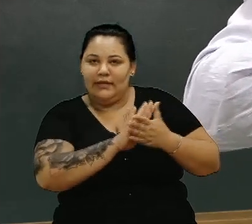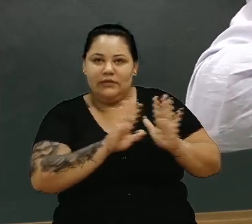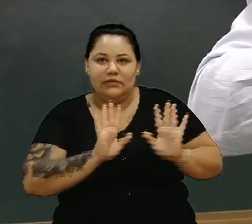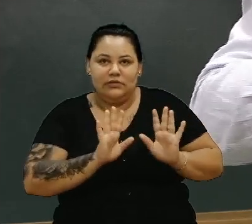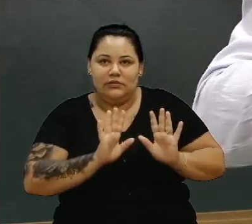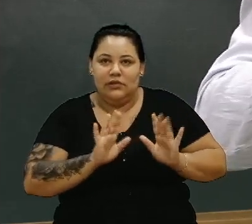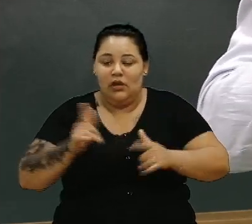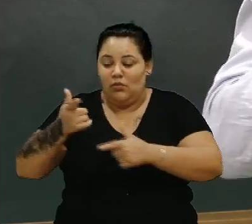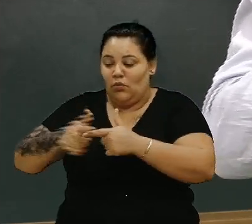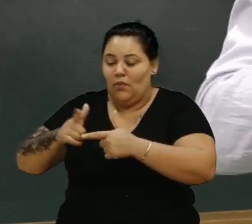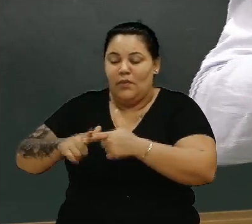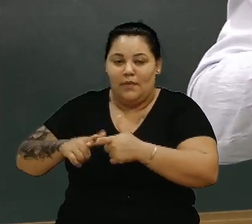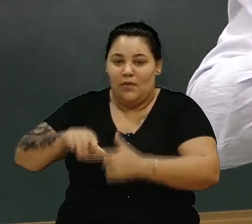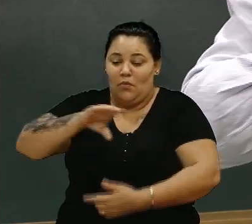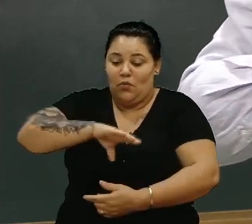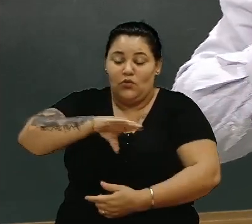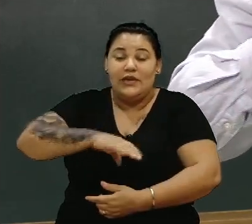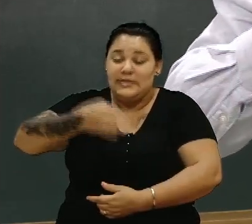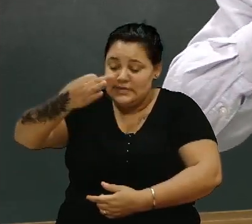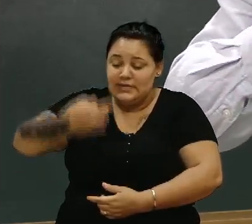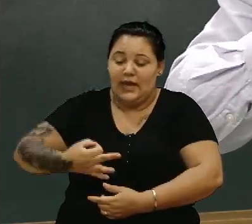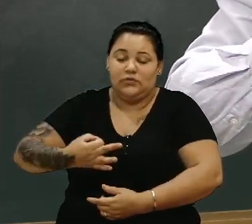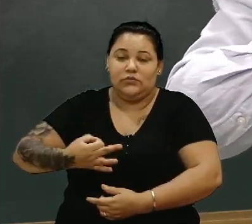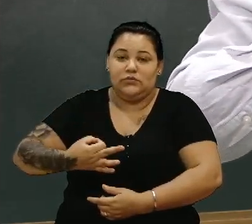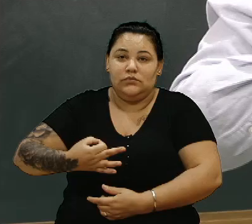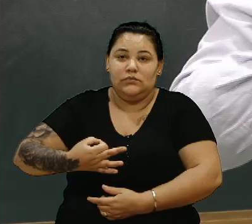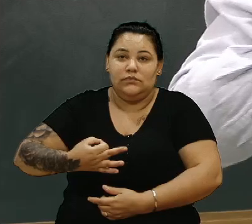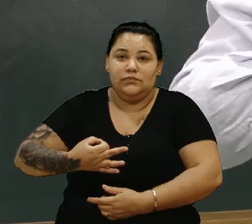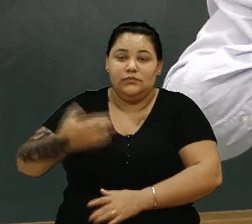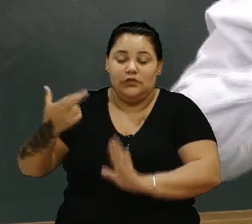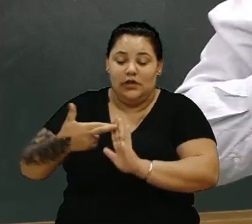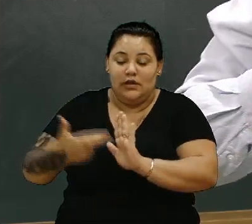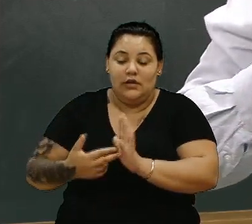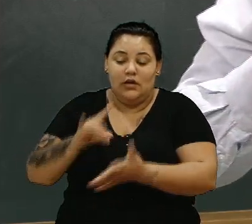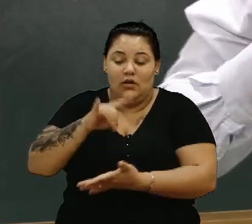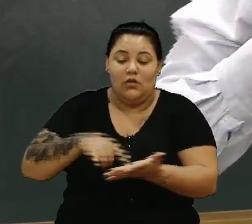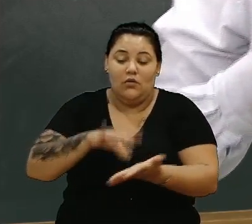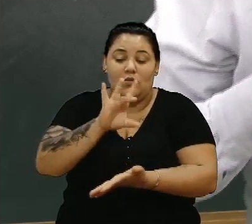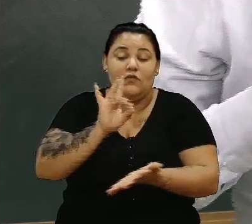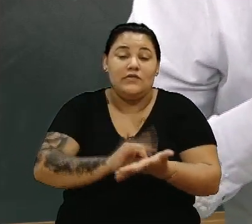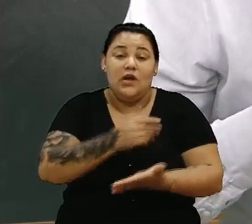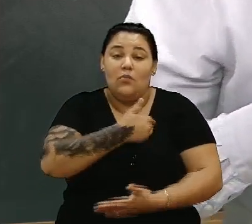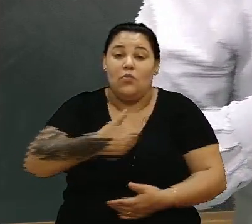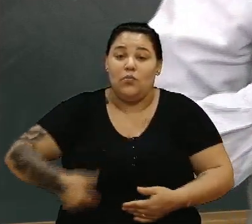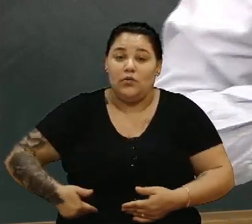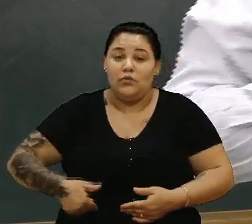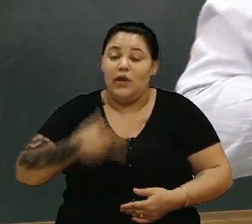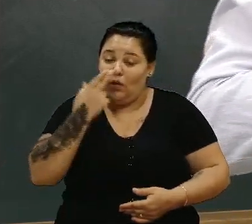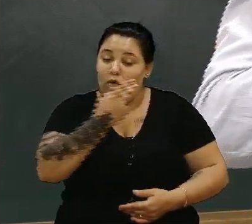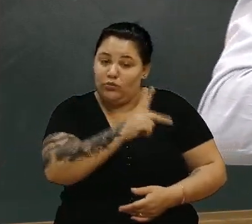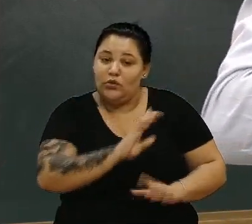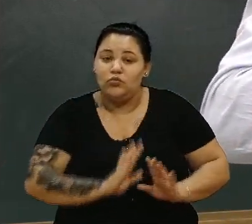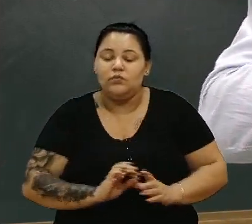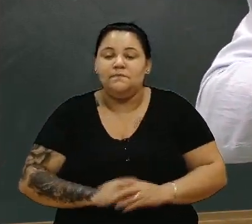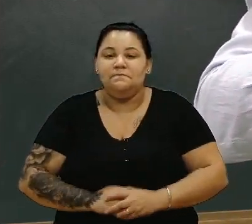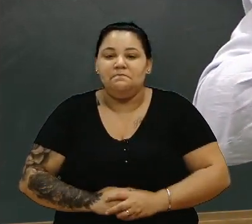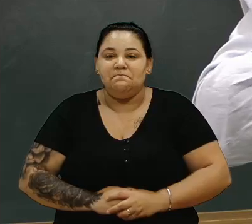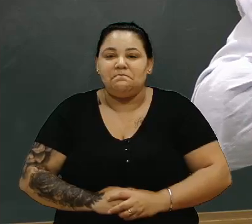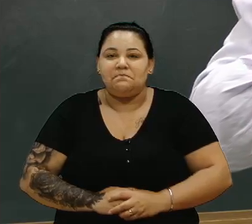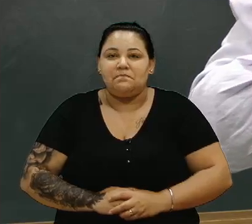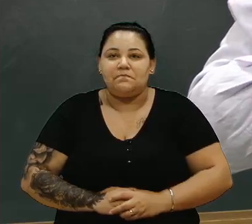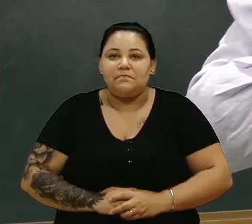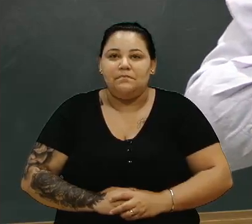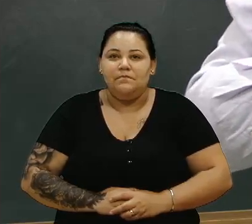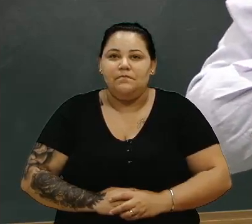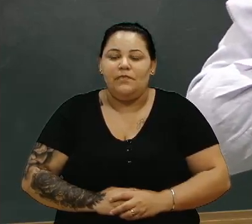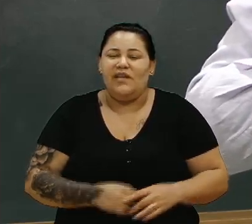acredito no português culto quando a edição de norma e quando a edição de documento oficial público, que é esse caso. Por fim,